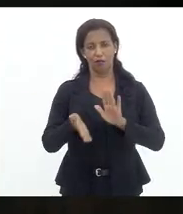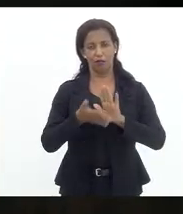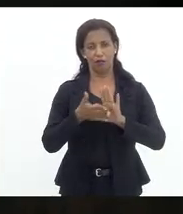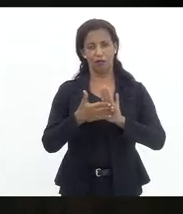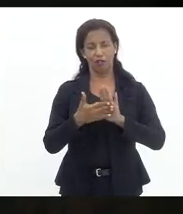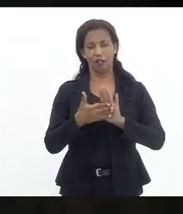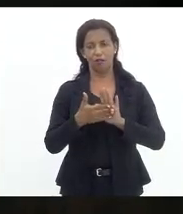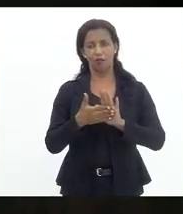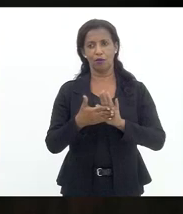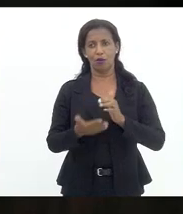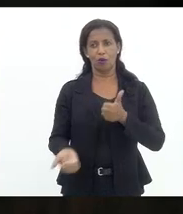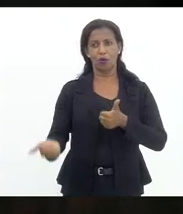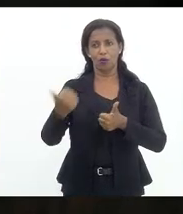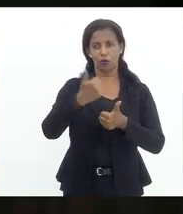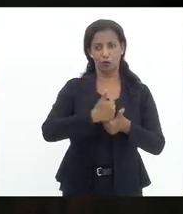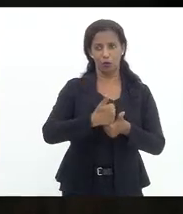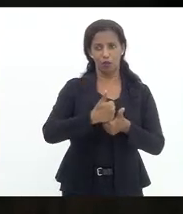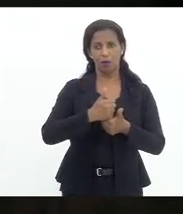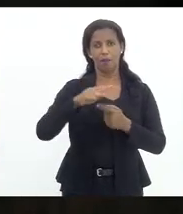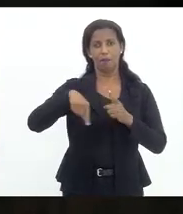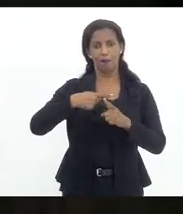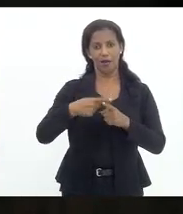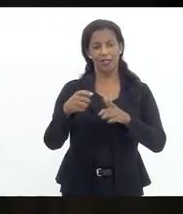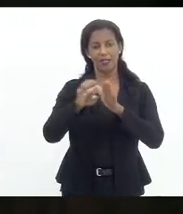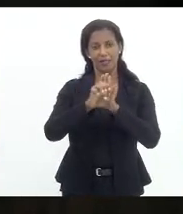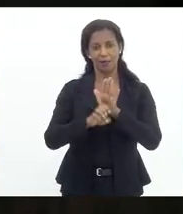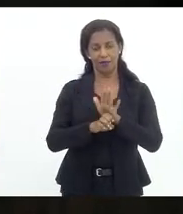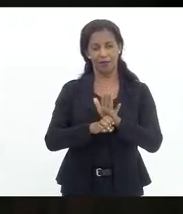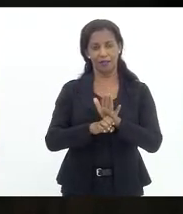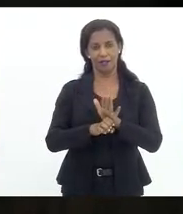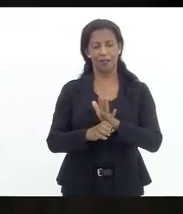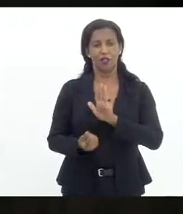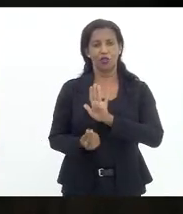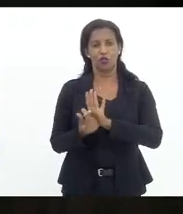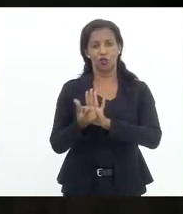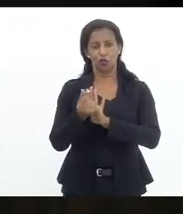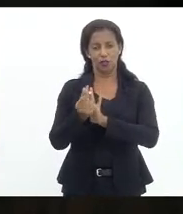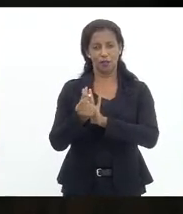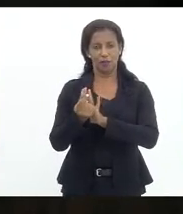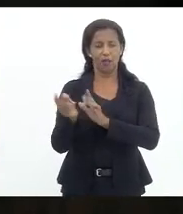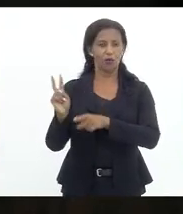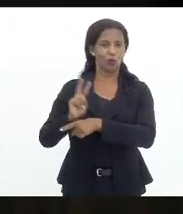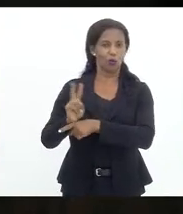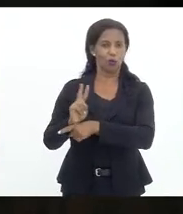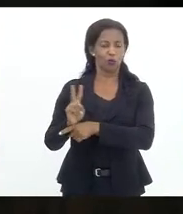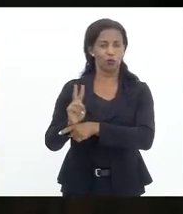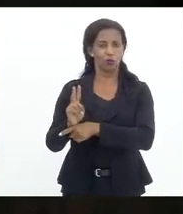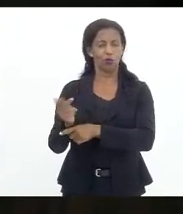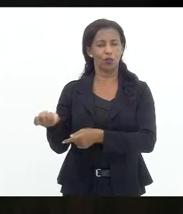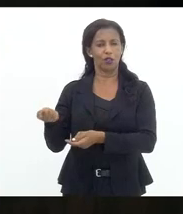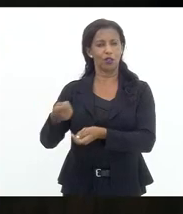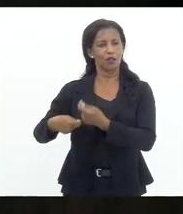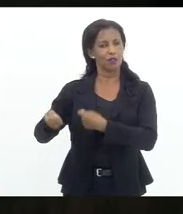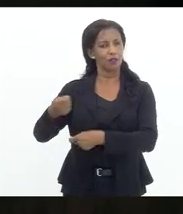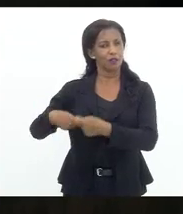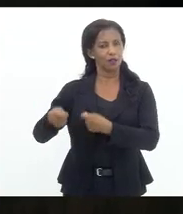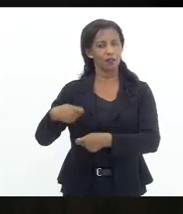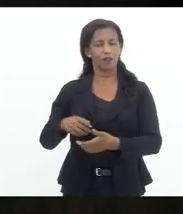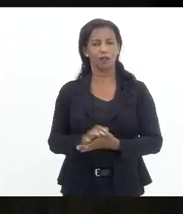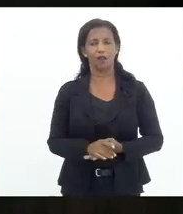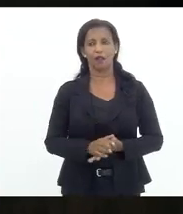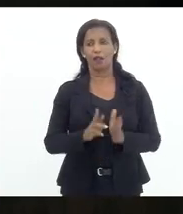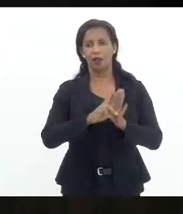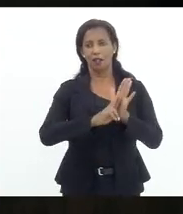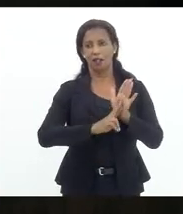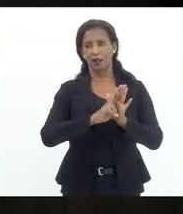Favorável com o substituto e com emenda. De Orçamento, Finanças, Fiscalização Financeira e Controle, favorável com substituto da CCJ.